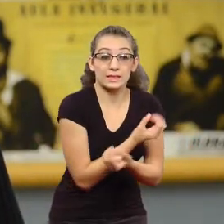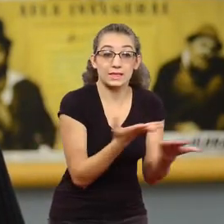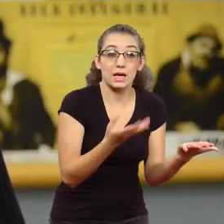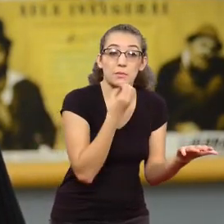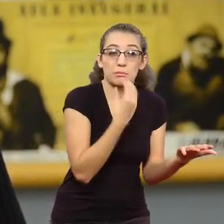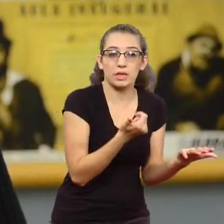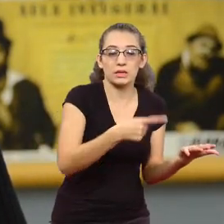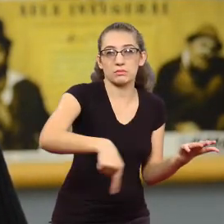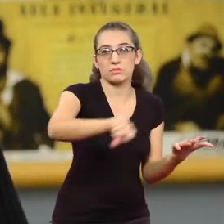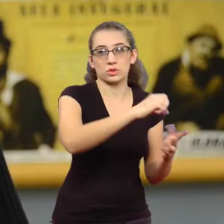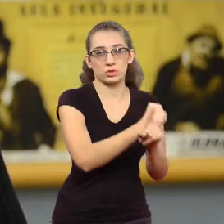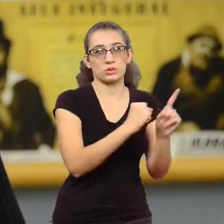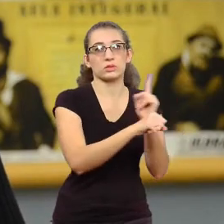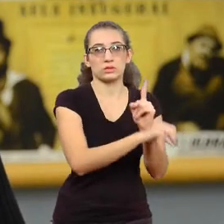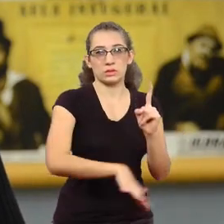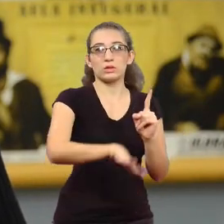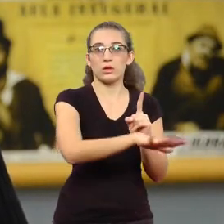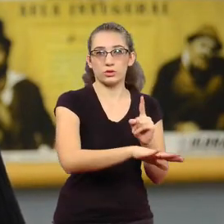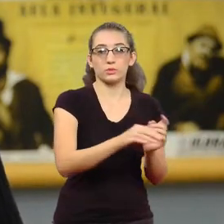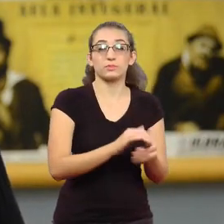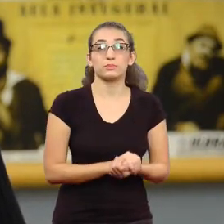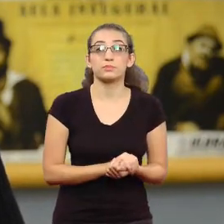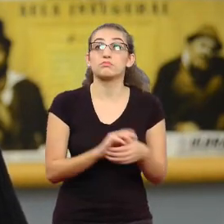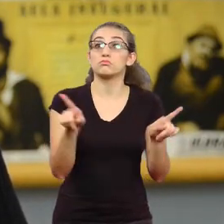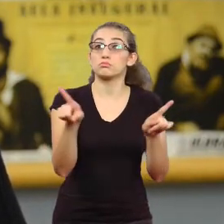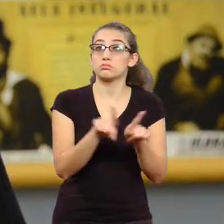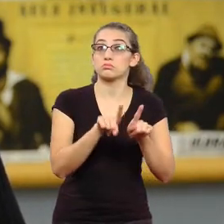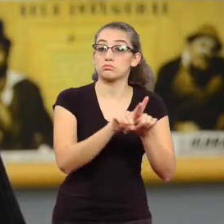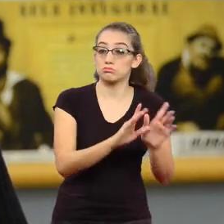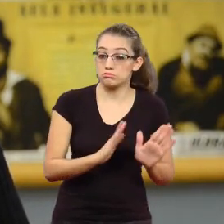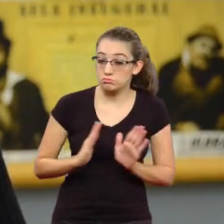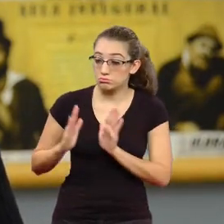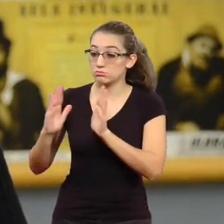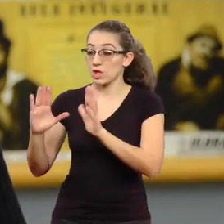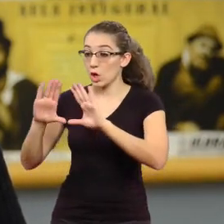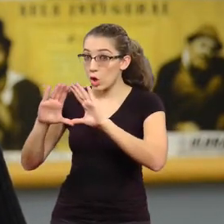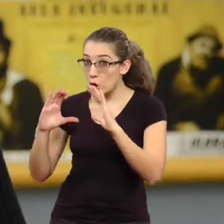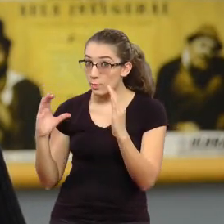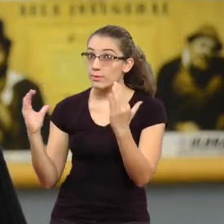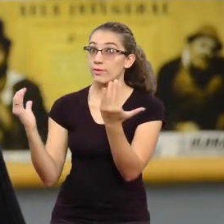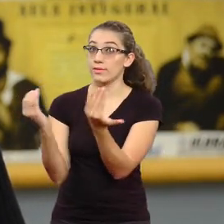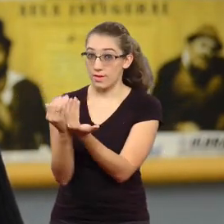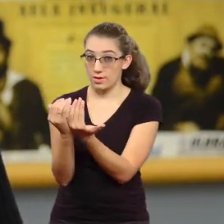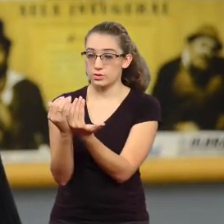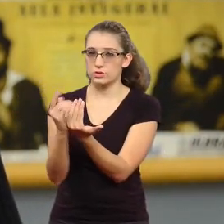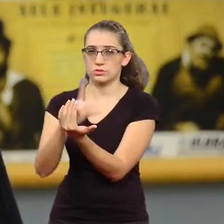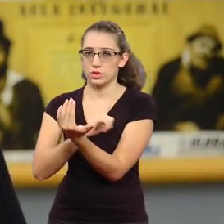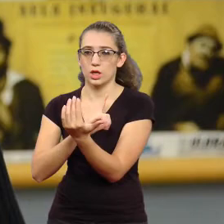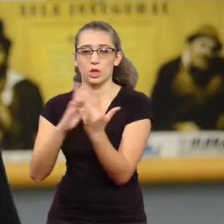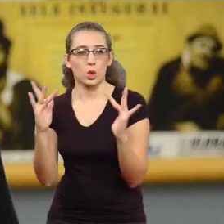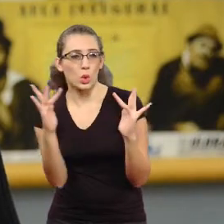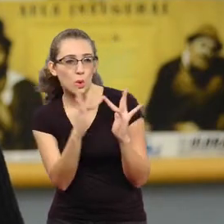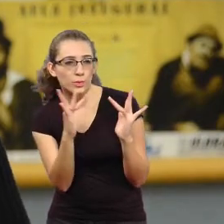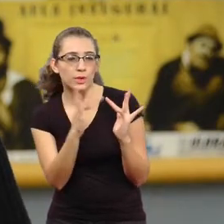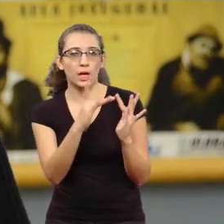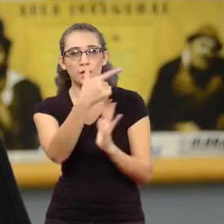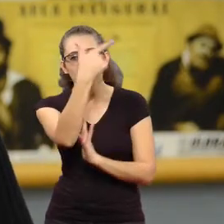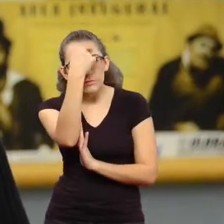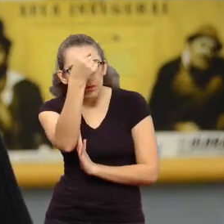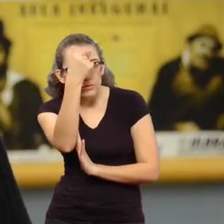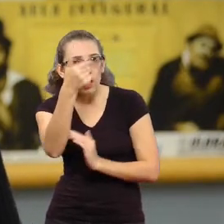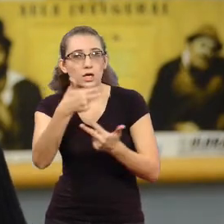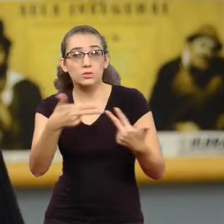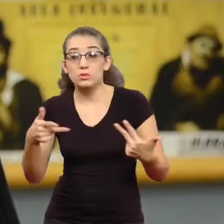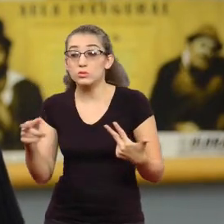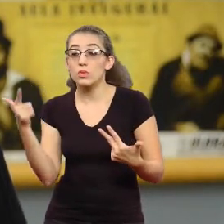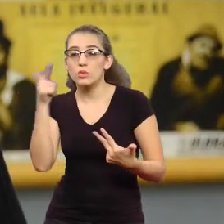sociedade. E, por outro lado, as comunidades que são atendidas pelos projetos de extensão conseguem avançar dentro